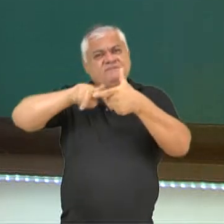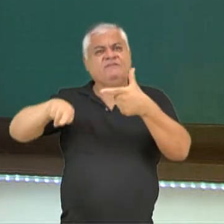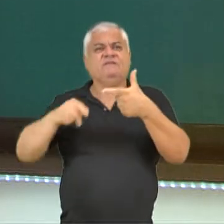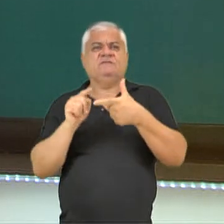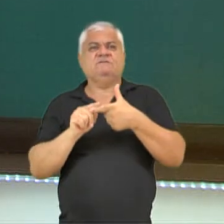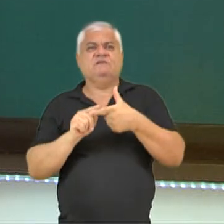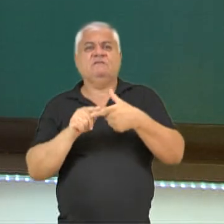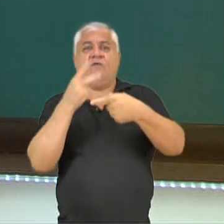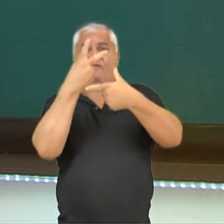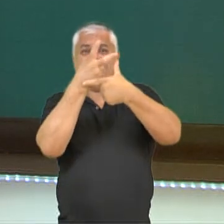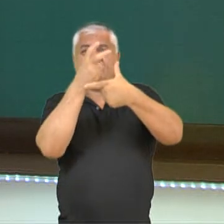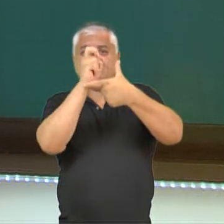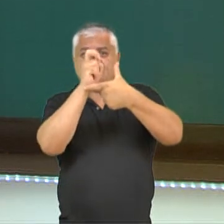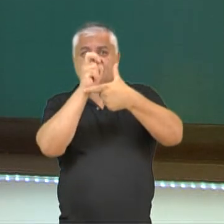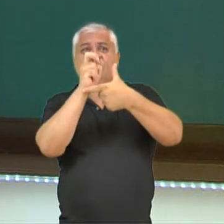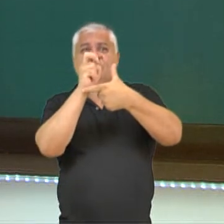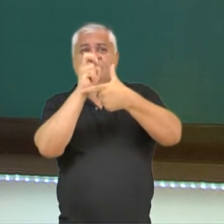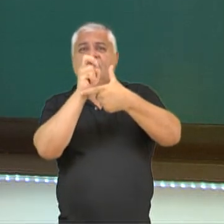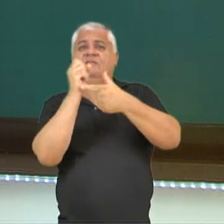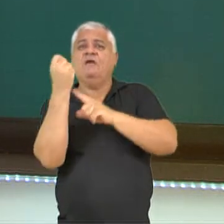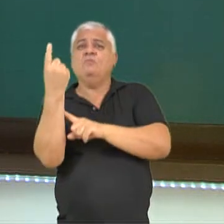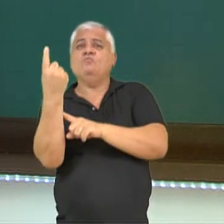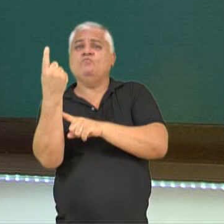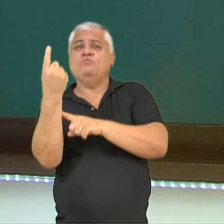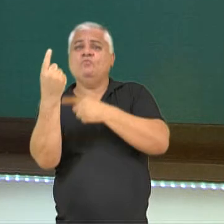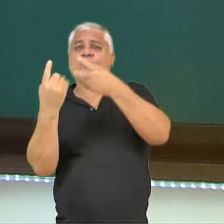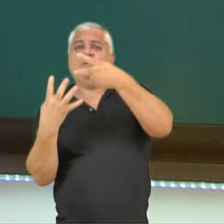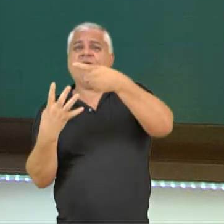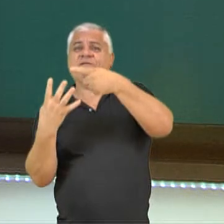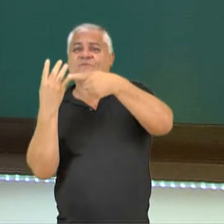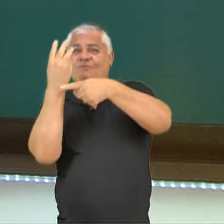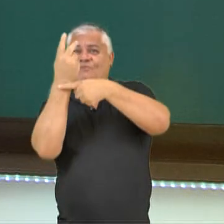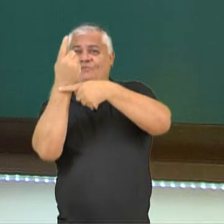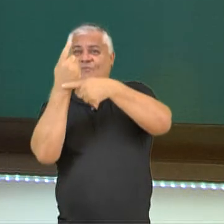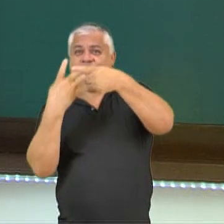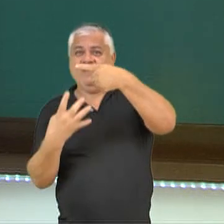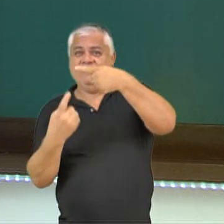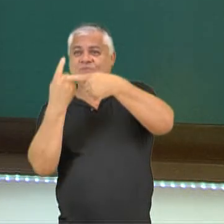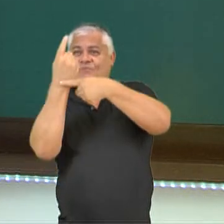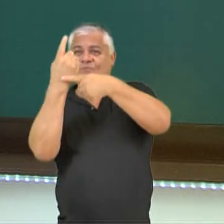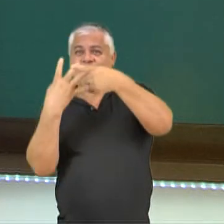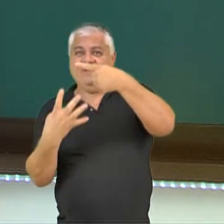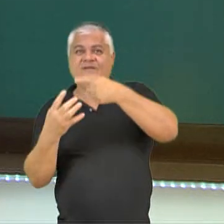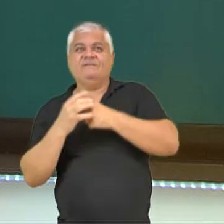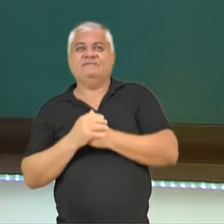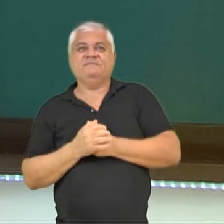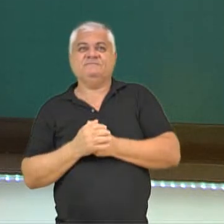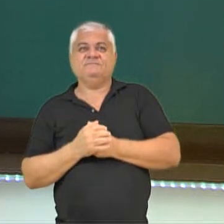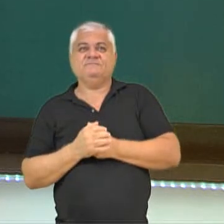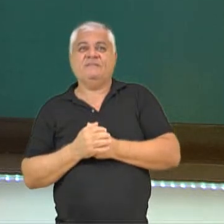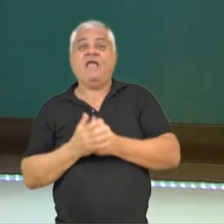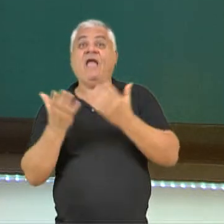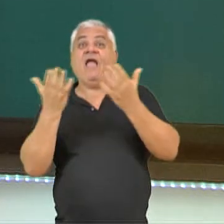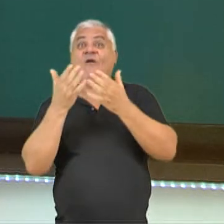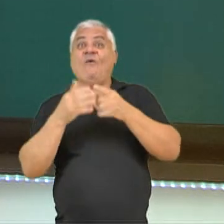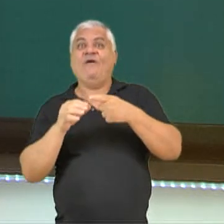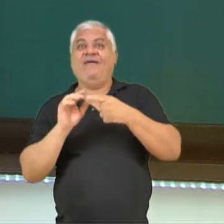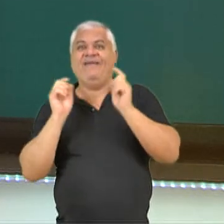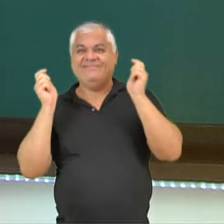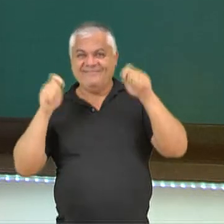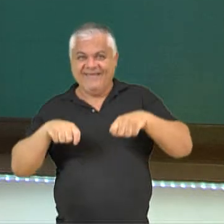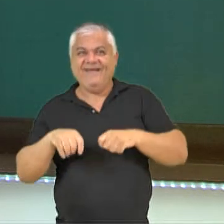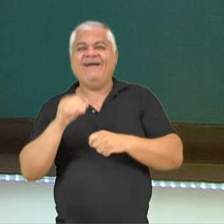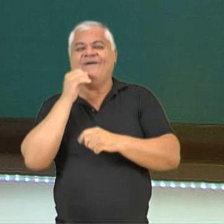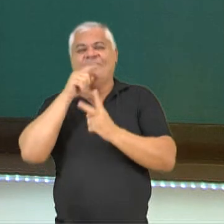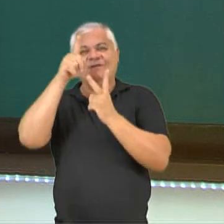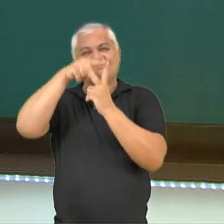bom? Dividindo por 25, ó, vai ficar 1/4. Ficou bem mais fácil de trabalhar, né? Aí, agora é a fase onde nós